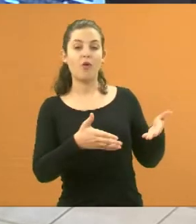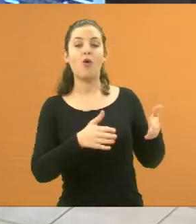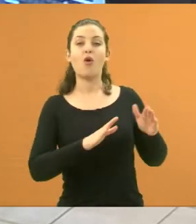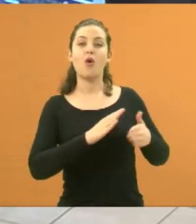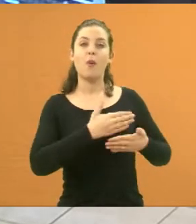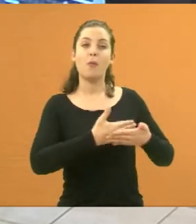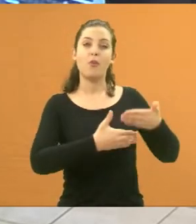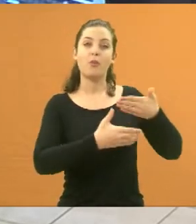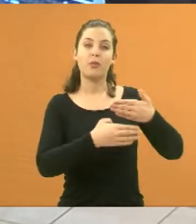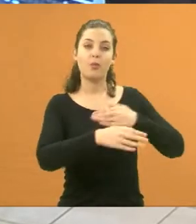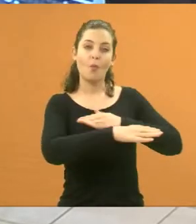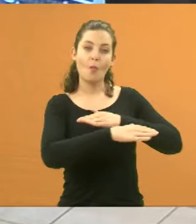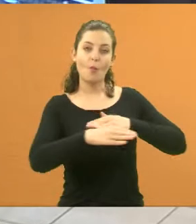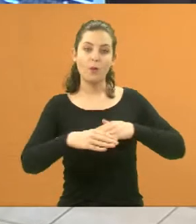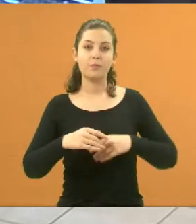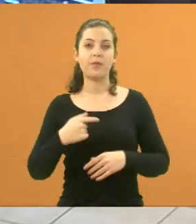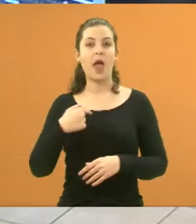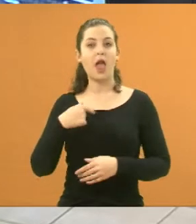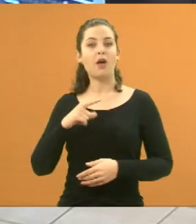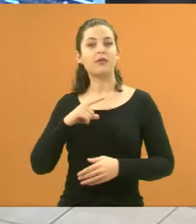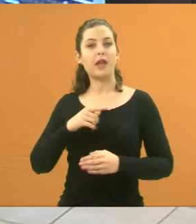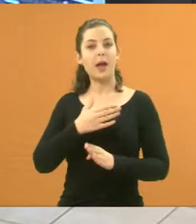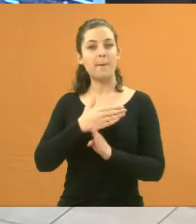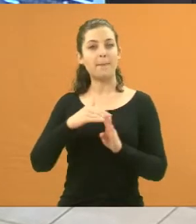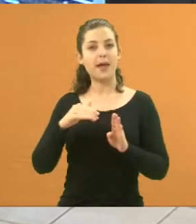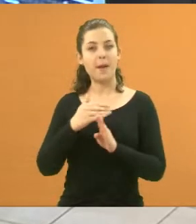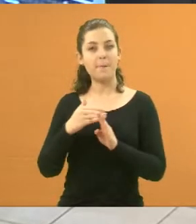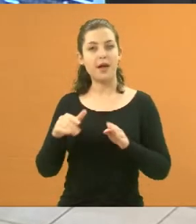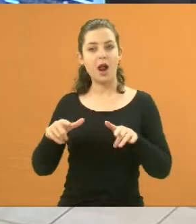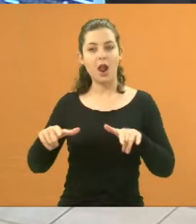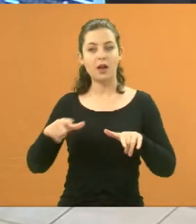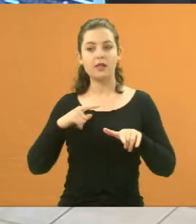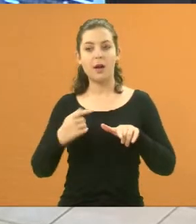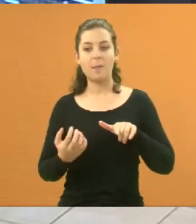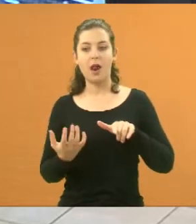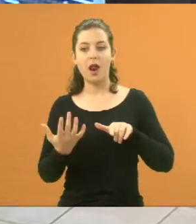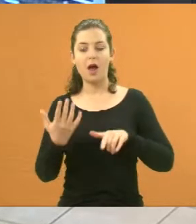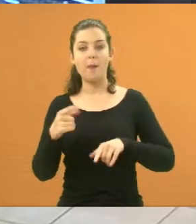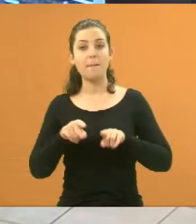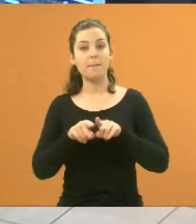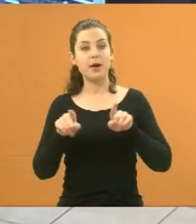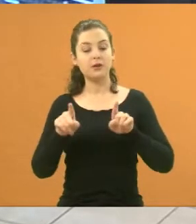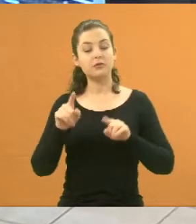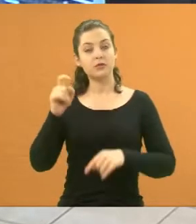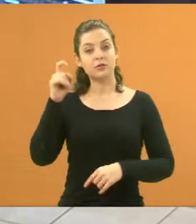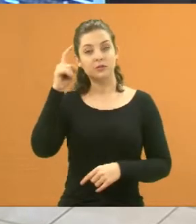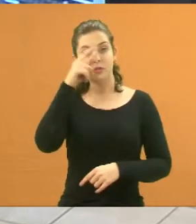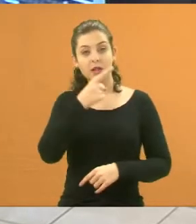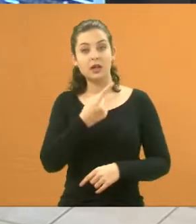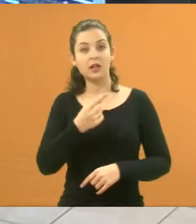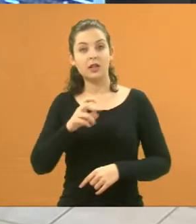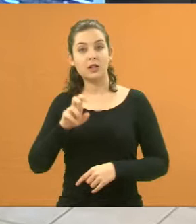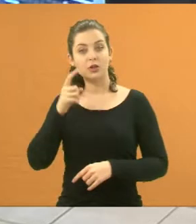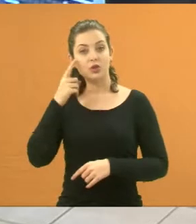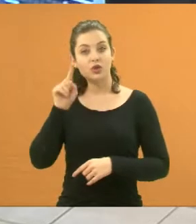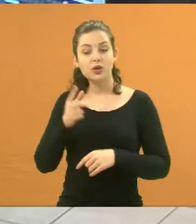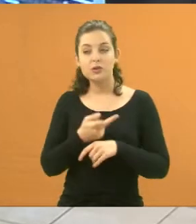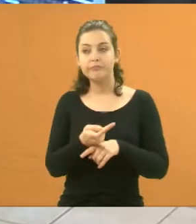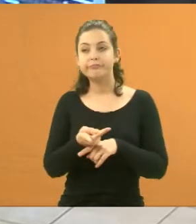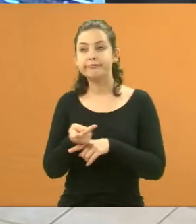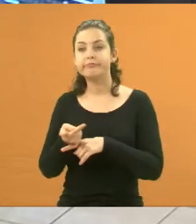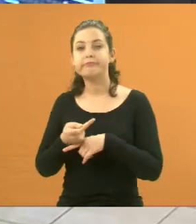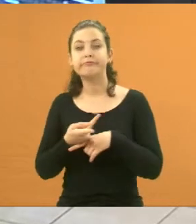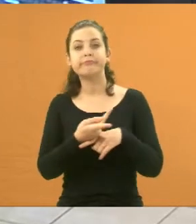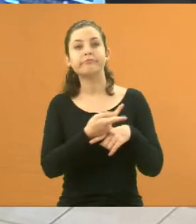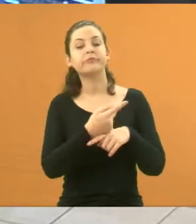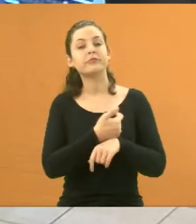que reconhecer que eu tenho um meio lote e está cheio de mata, mas a dificuldade, eu estou há 15 dias procurando alguém